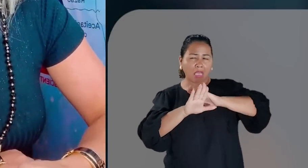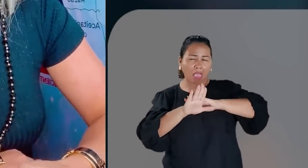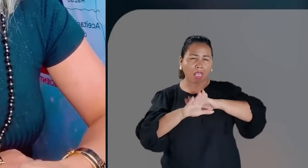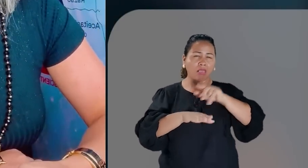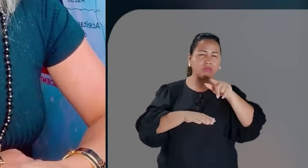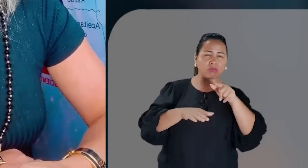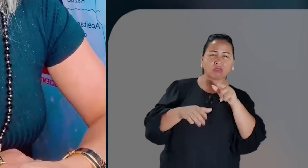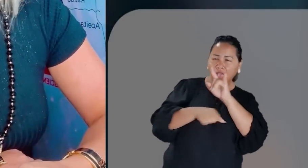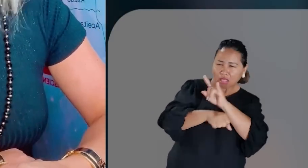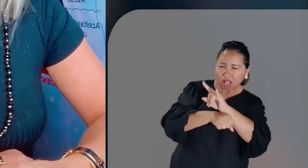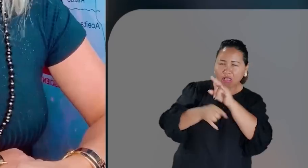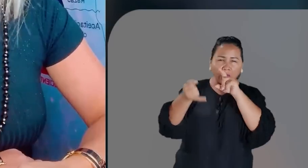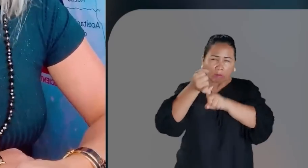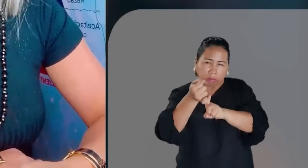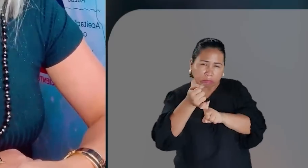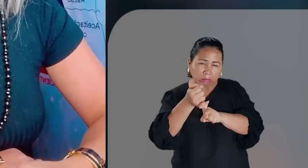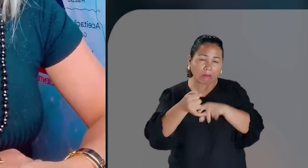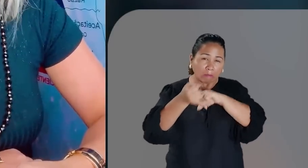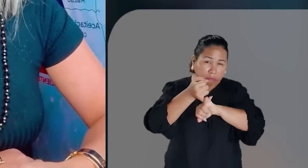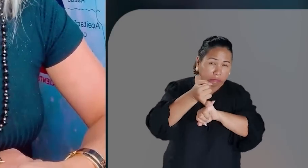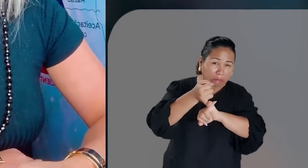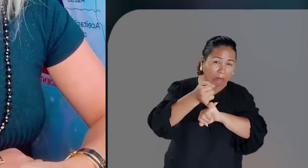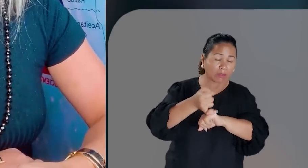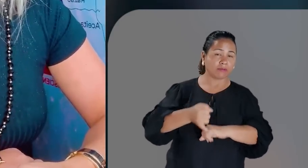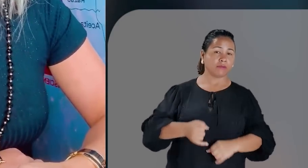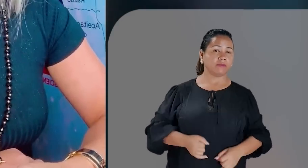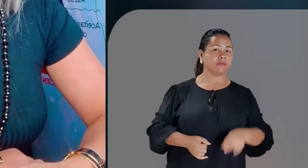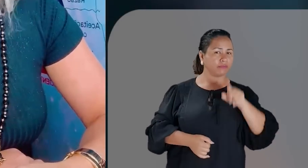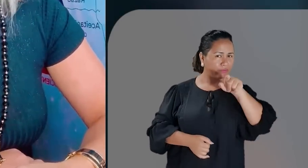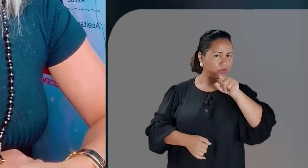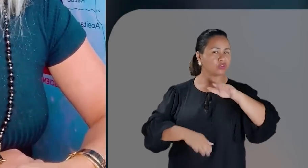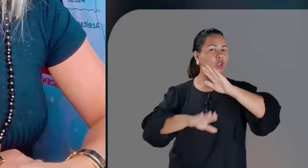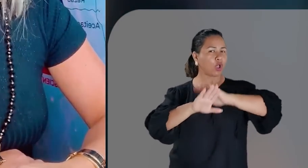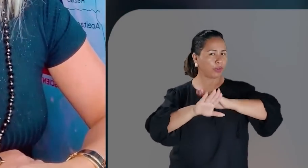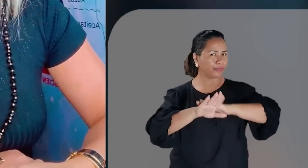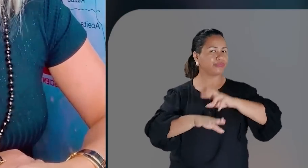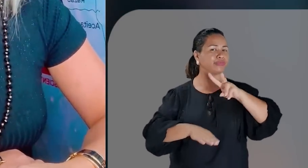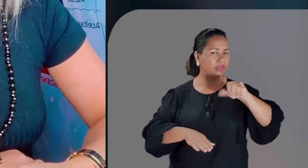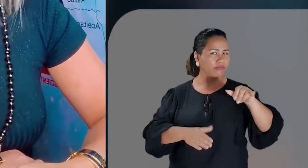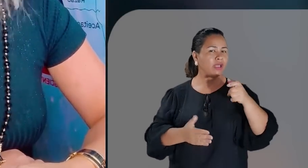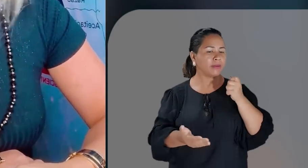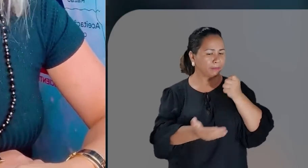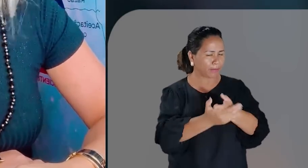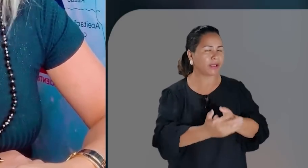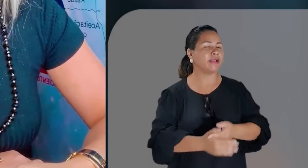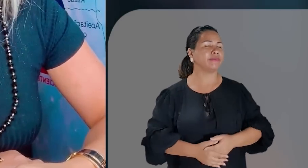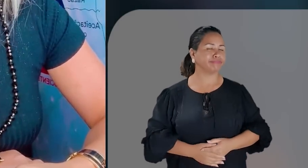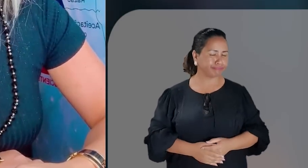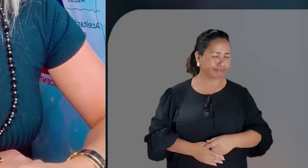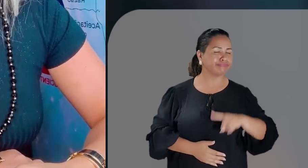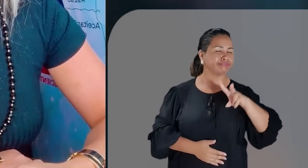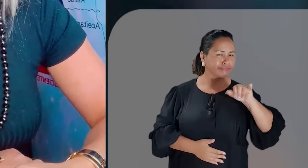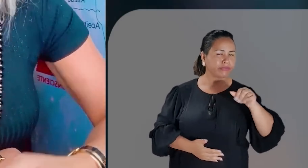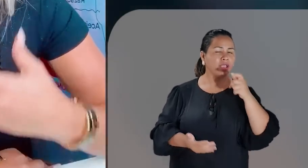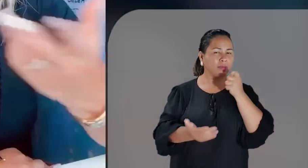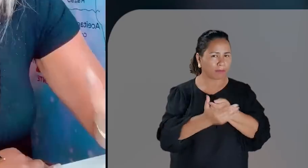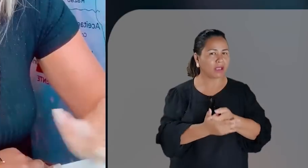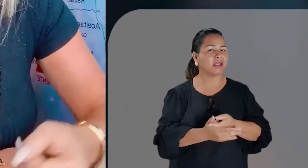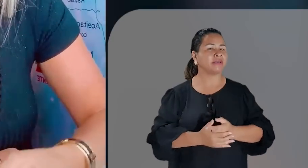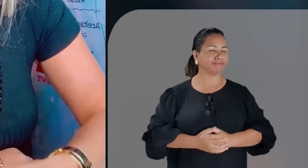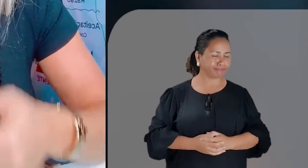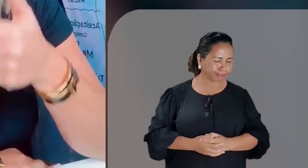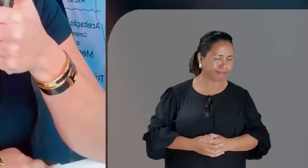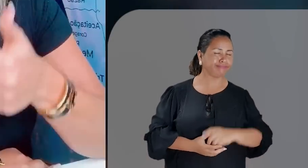inocentes, você vai pagar por isso. Existe possibilidade de você não pagar? Nenhuma. Mas eu posso alterar a